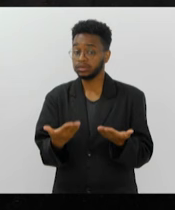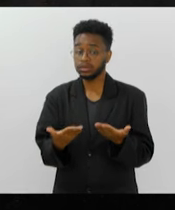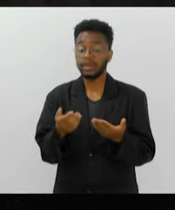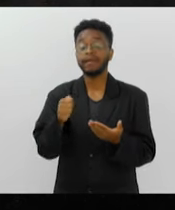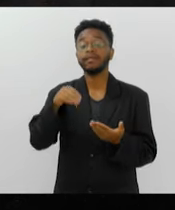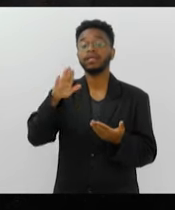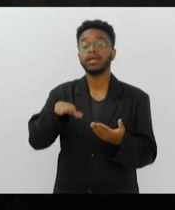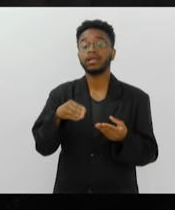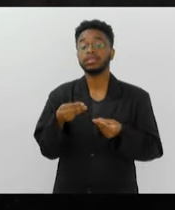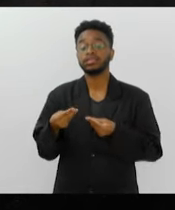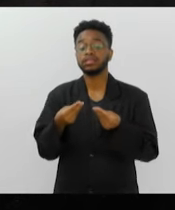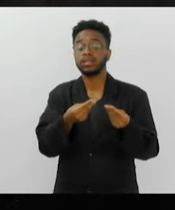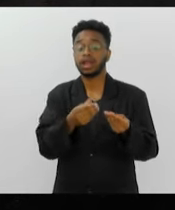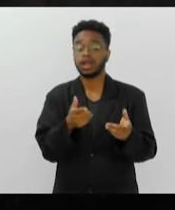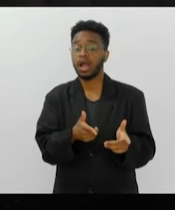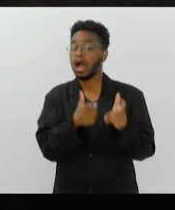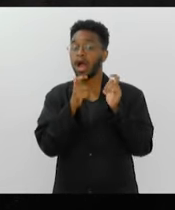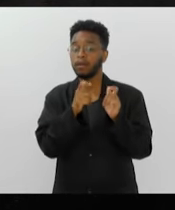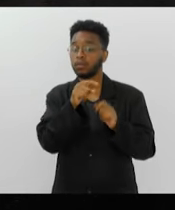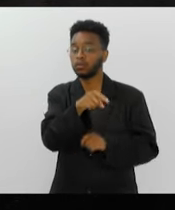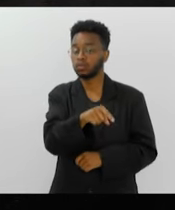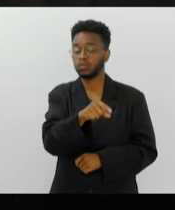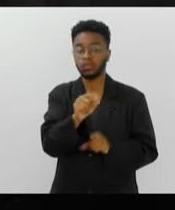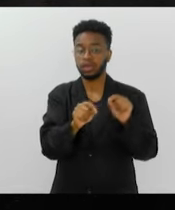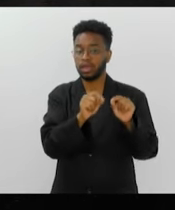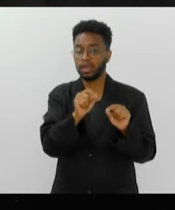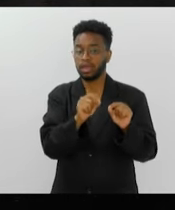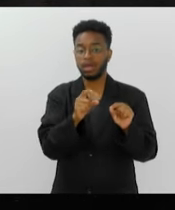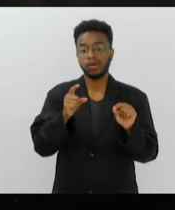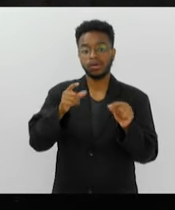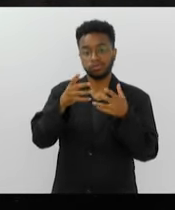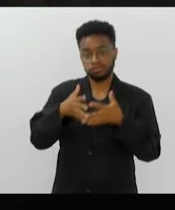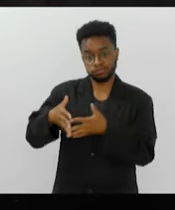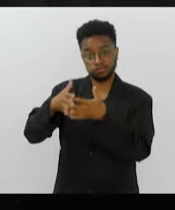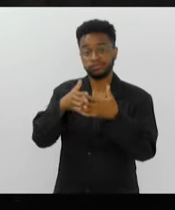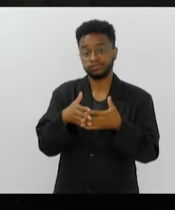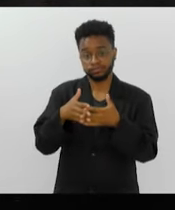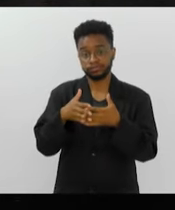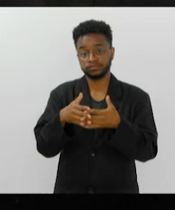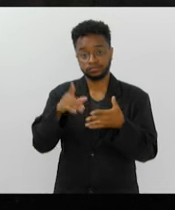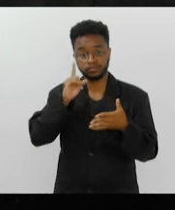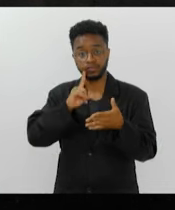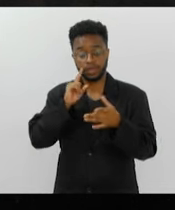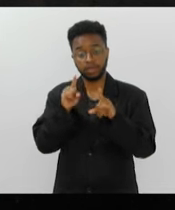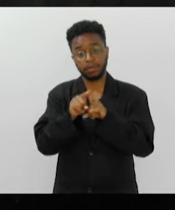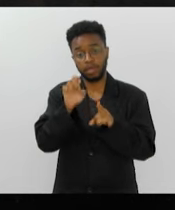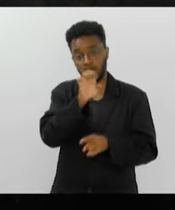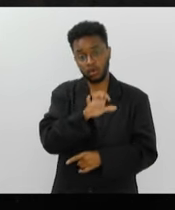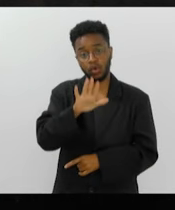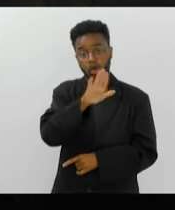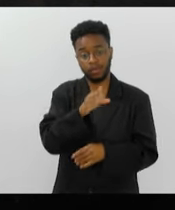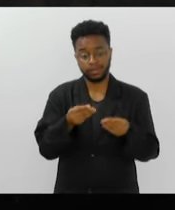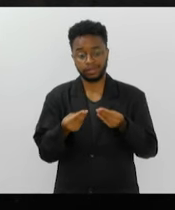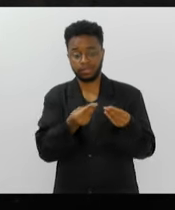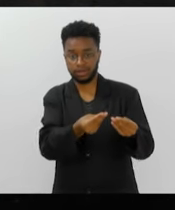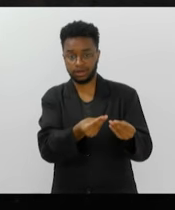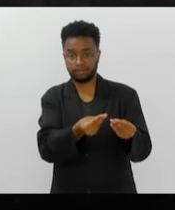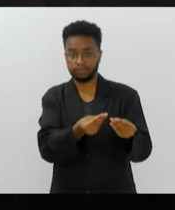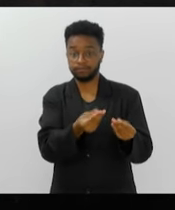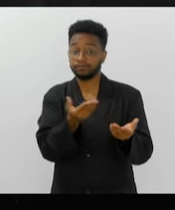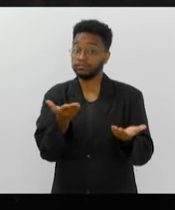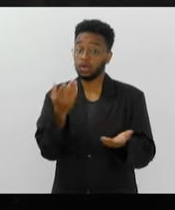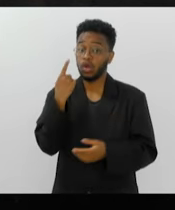resistência à Ucrânia é os Estados Unidos e parte da Europa olha